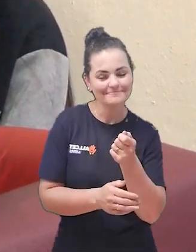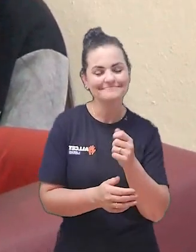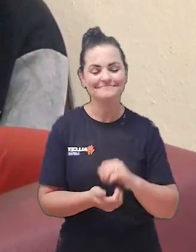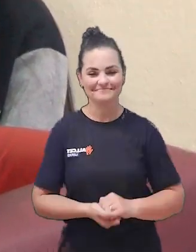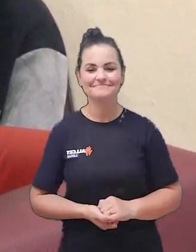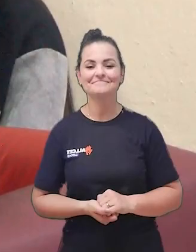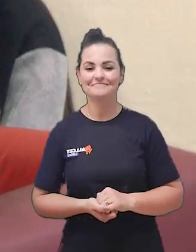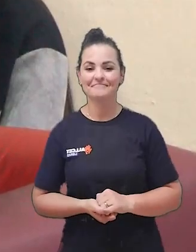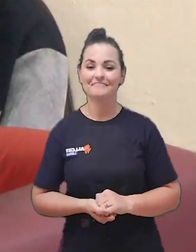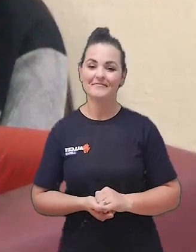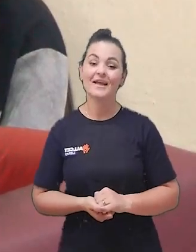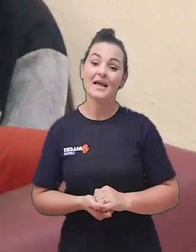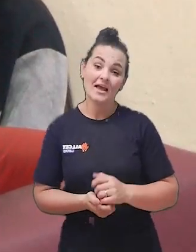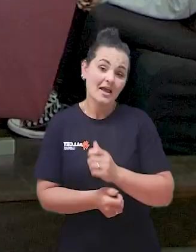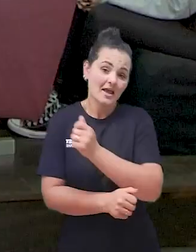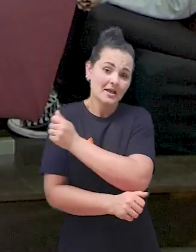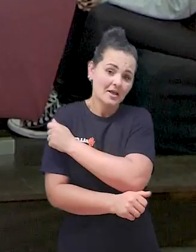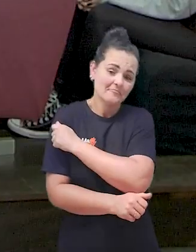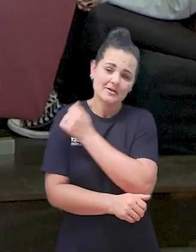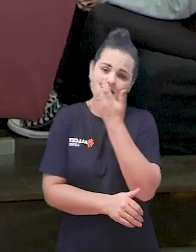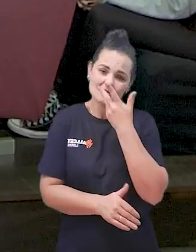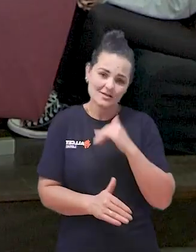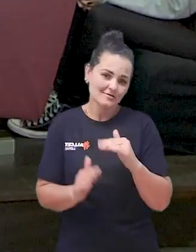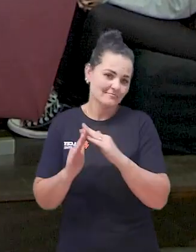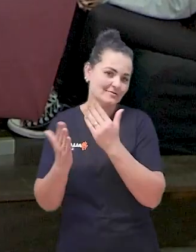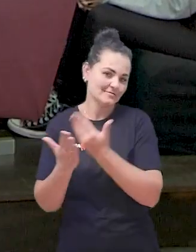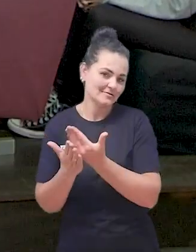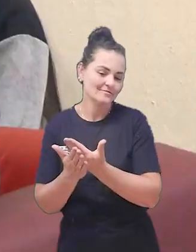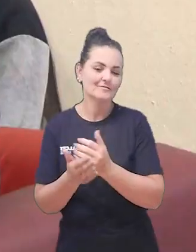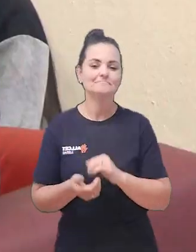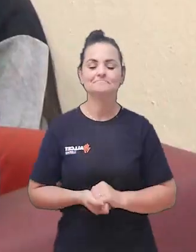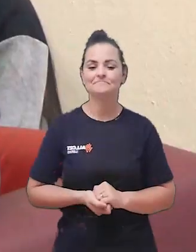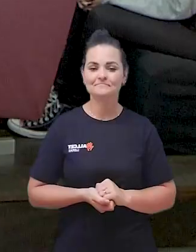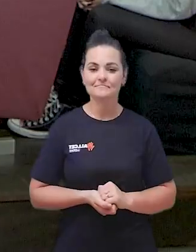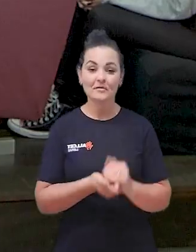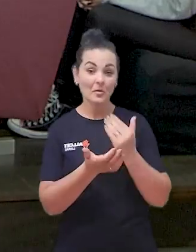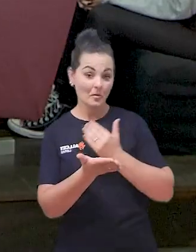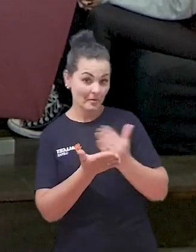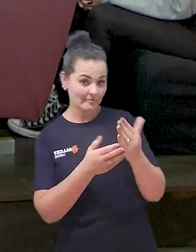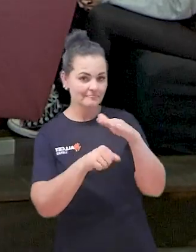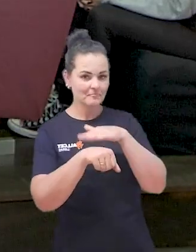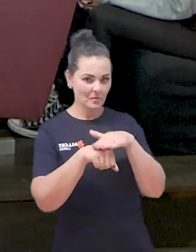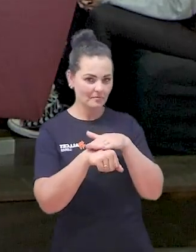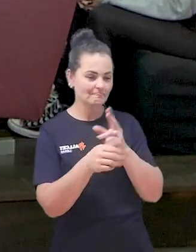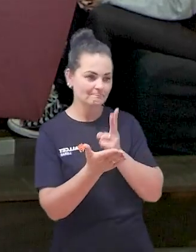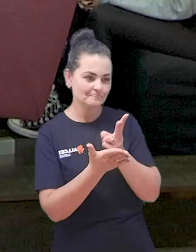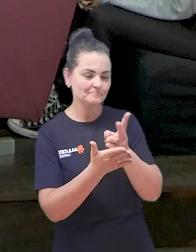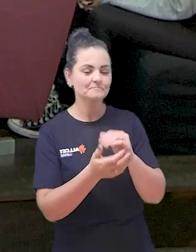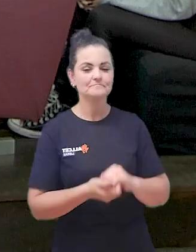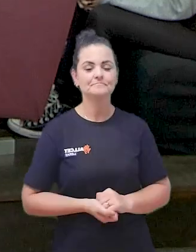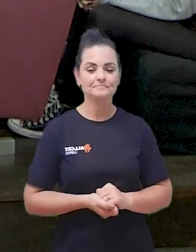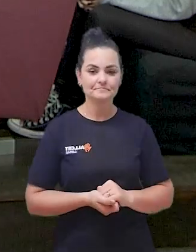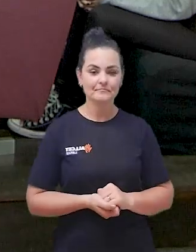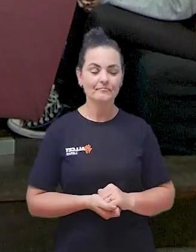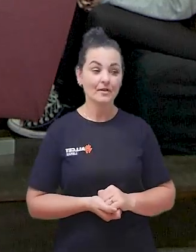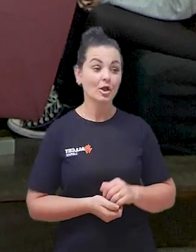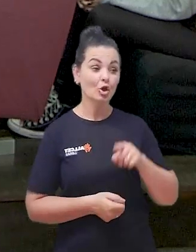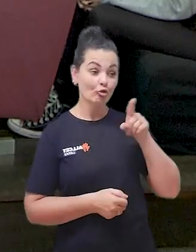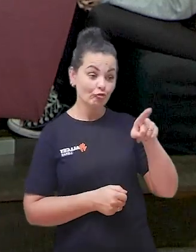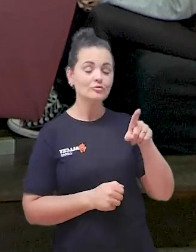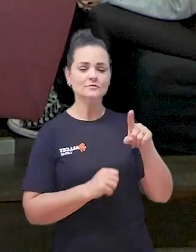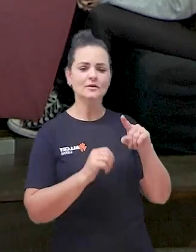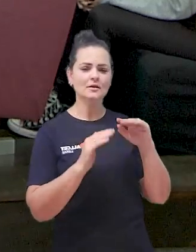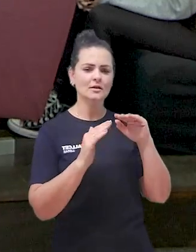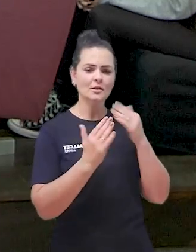da nossa infância aí na escola. Vamos continuar o nosso bate-papo? Vamos lá? Então, o senhor estudou o ensino médio